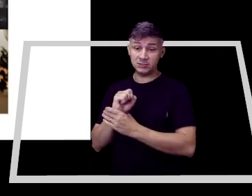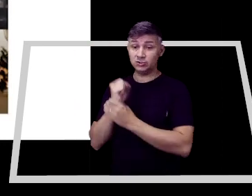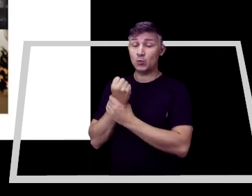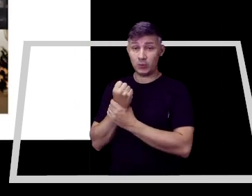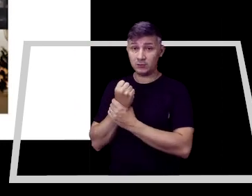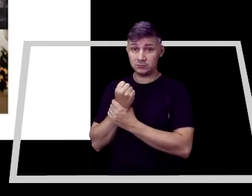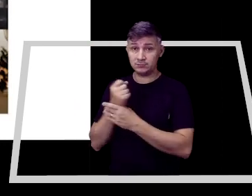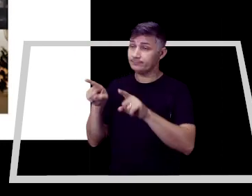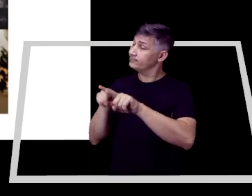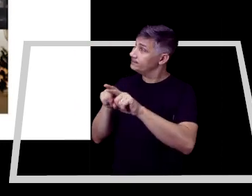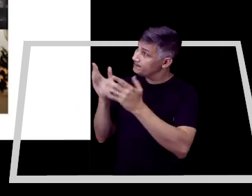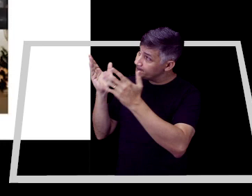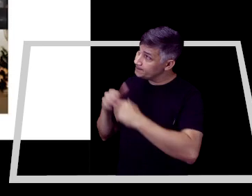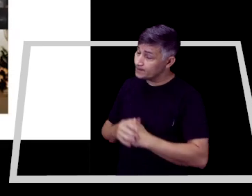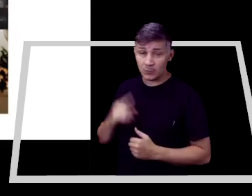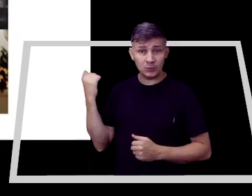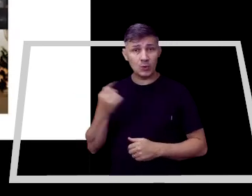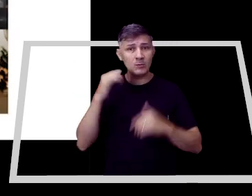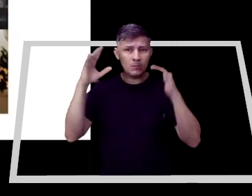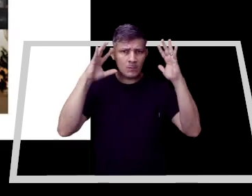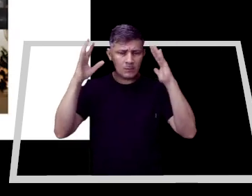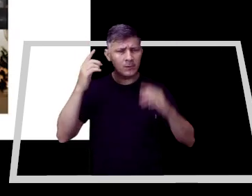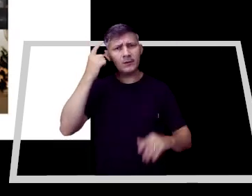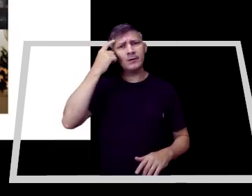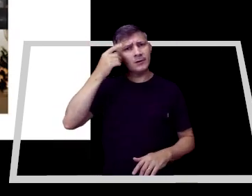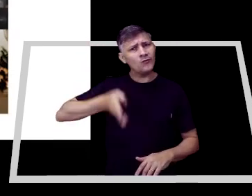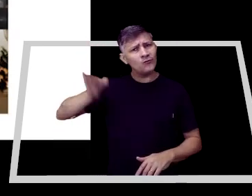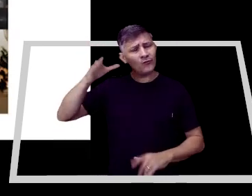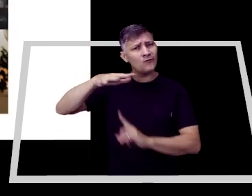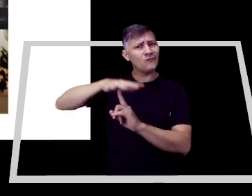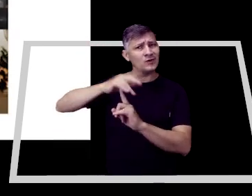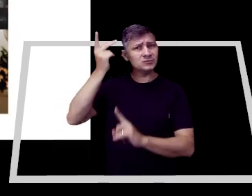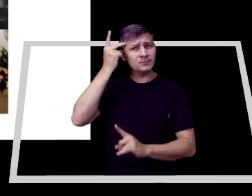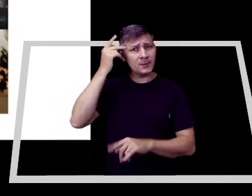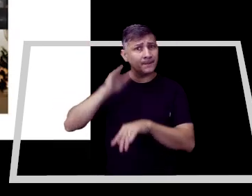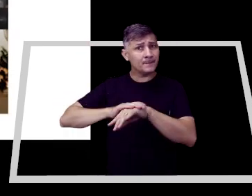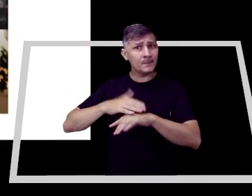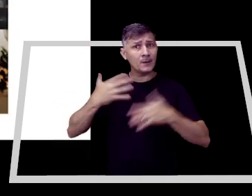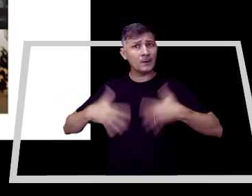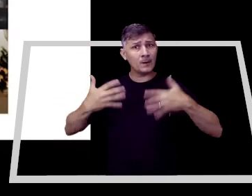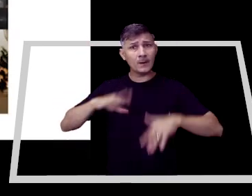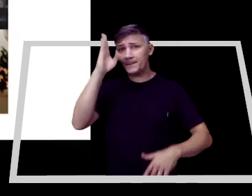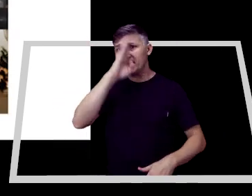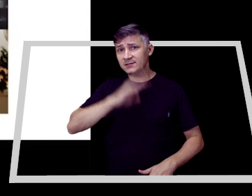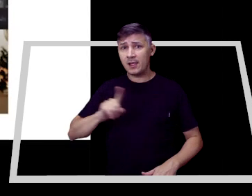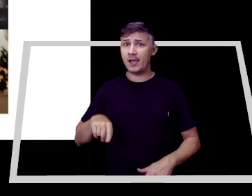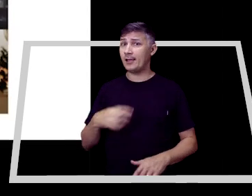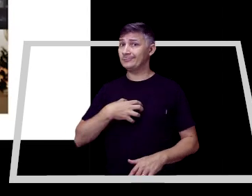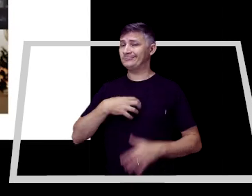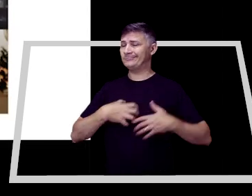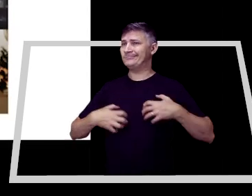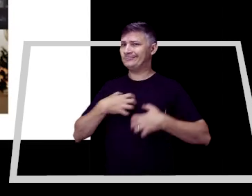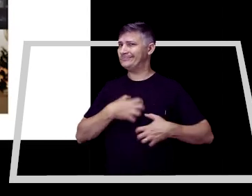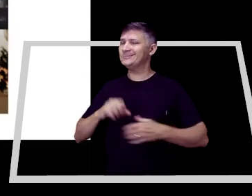né? A gente, outro dia, saiu aqui na Folha de São Paulo que o que mais aflige os brasileiros é segurança.